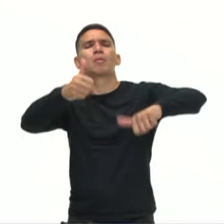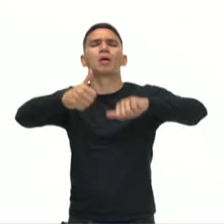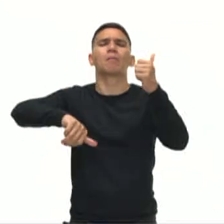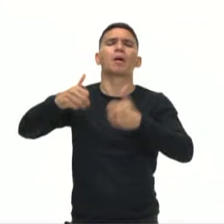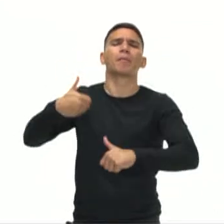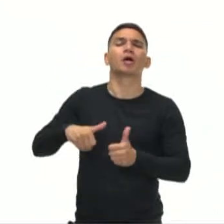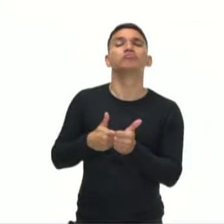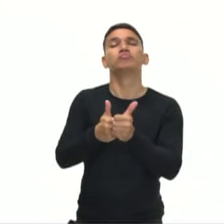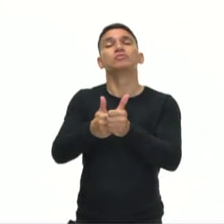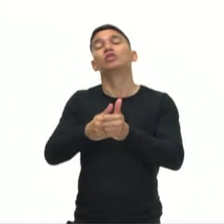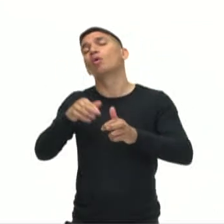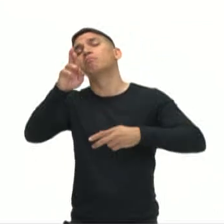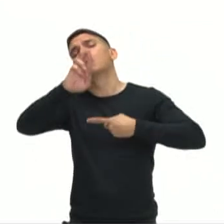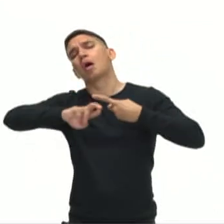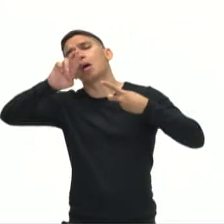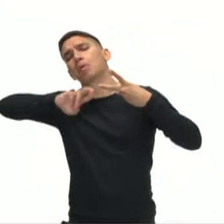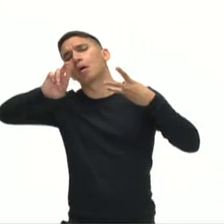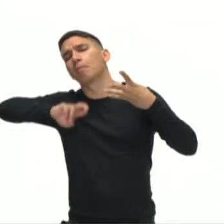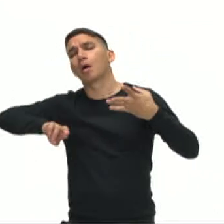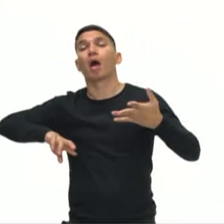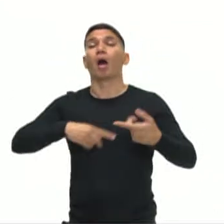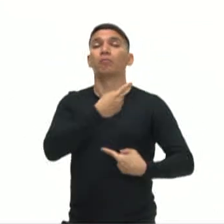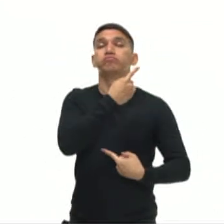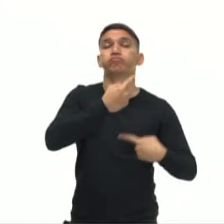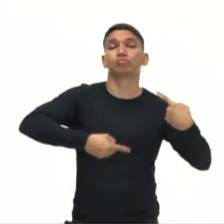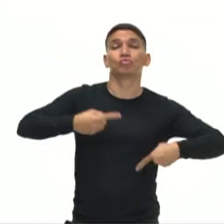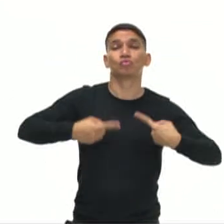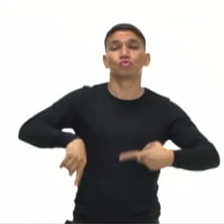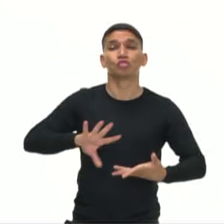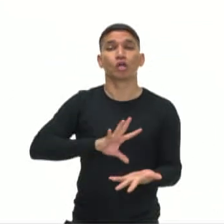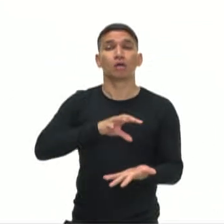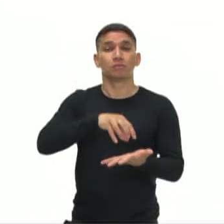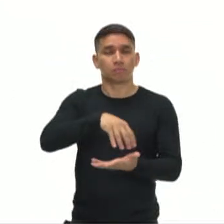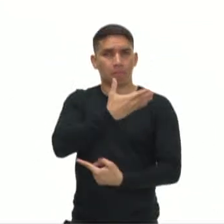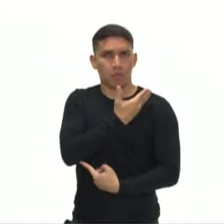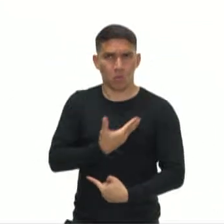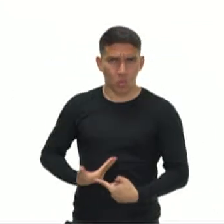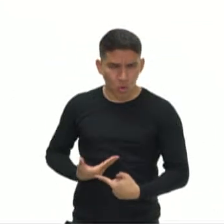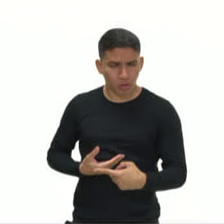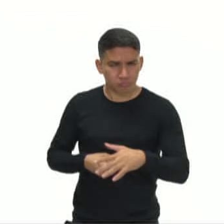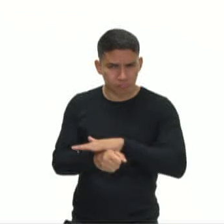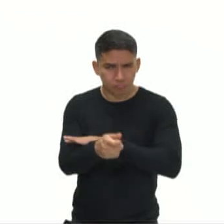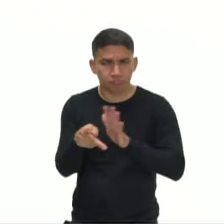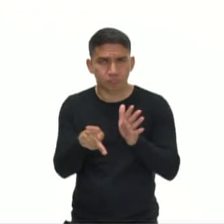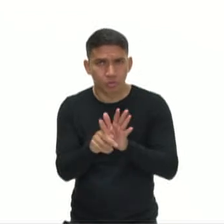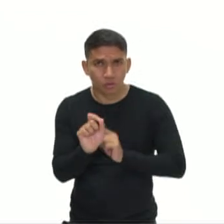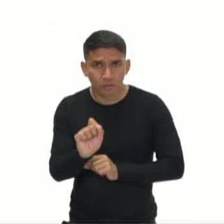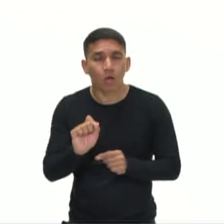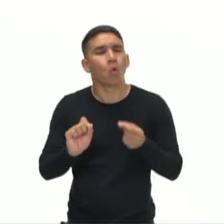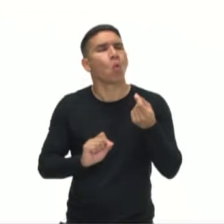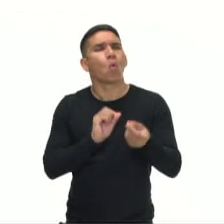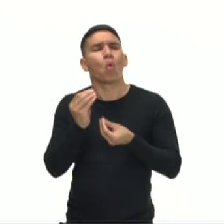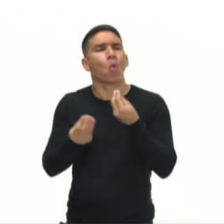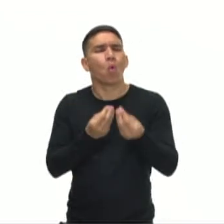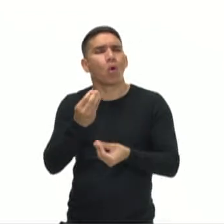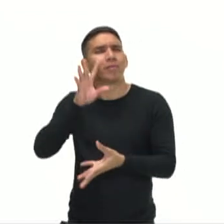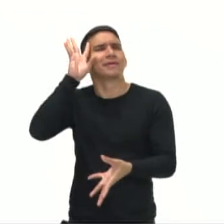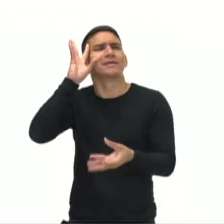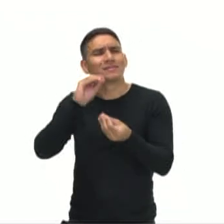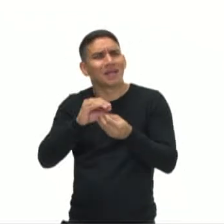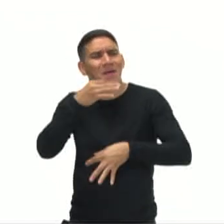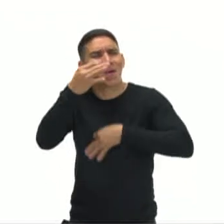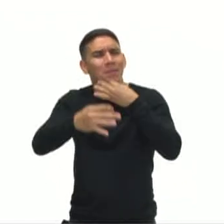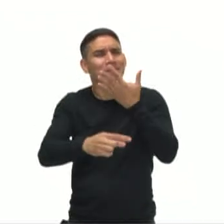políticas públicas implementadas pelos agentes públicos. Como podemos entender a opinião do autor